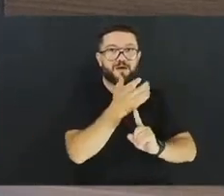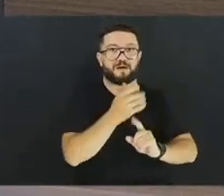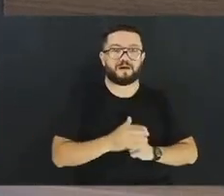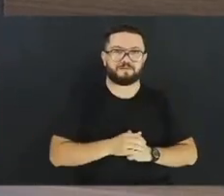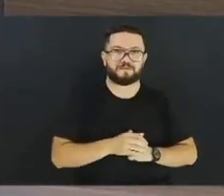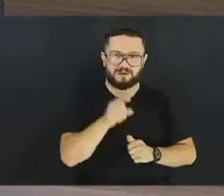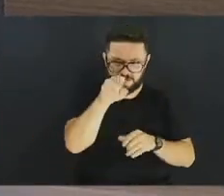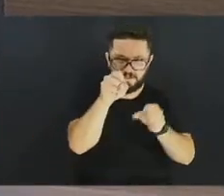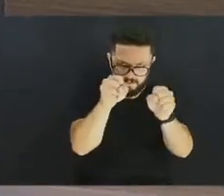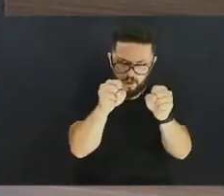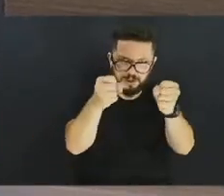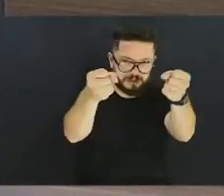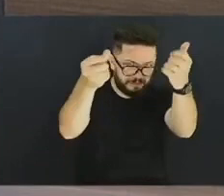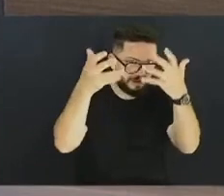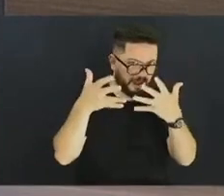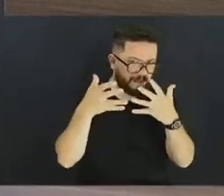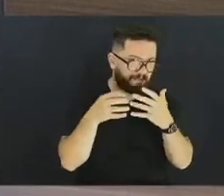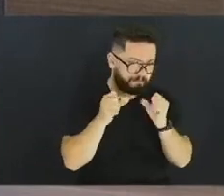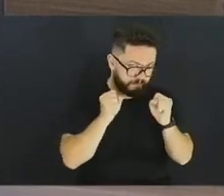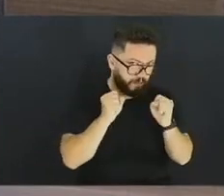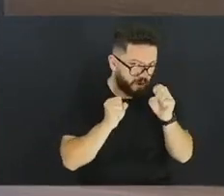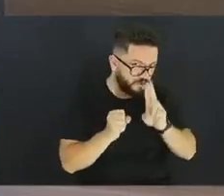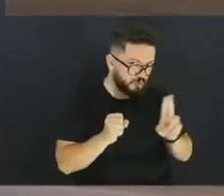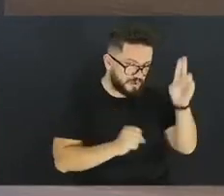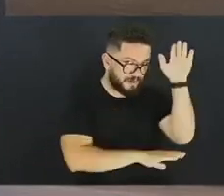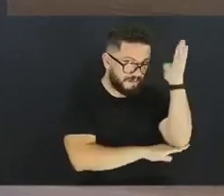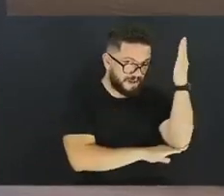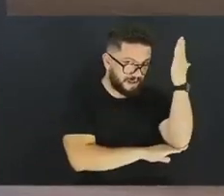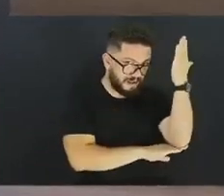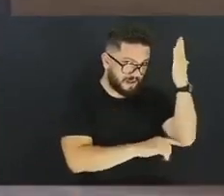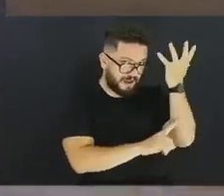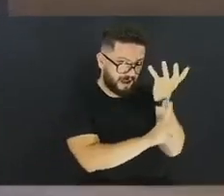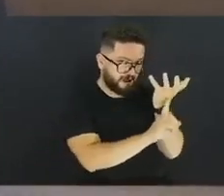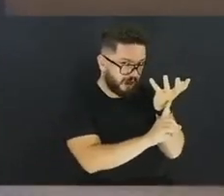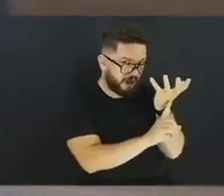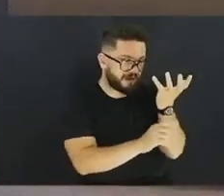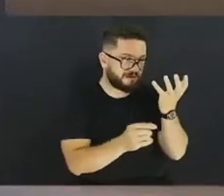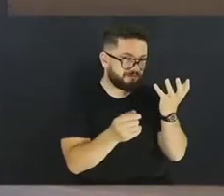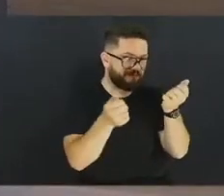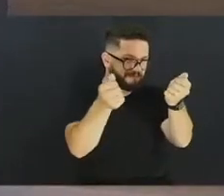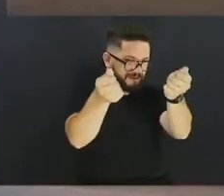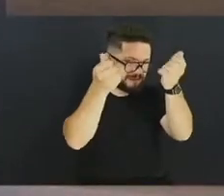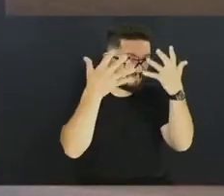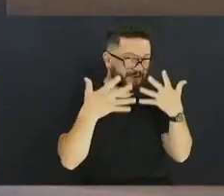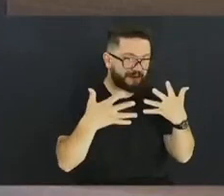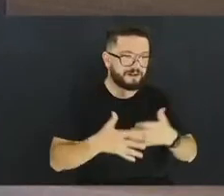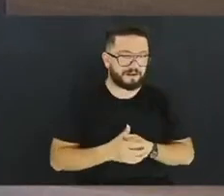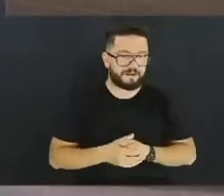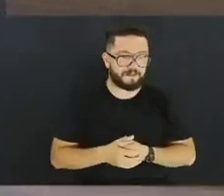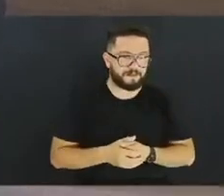se é adequado, se não é, se funciona bem, enfim, agradeço, porque é um tema relevante que a gente está discutindo aqui na